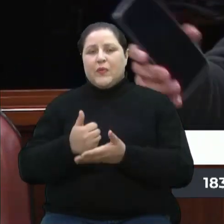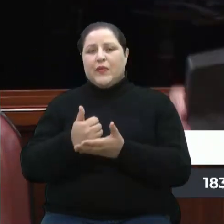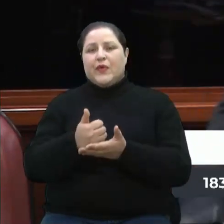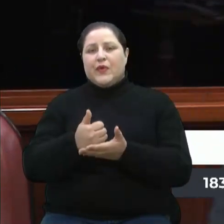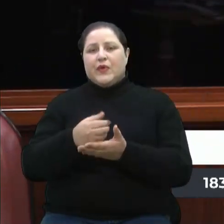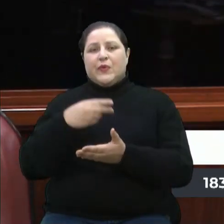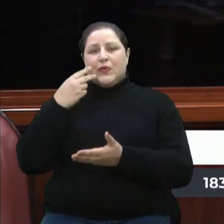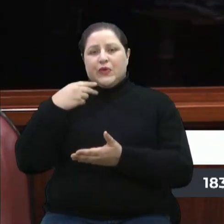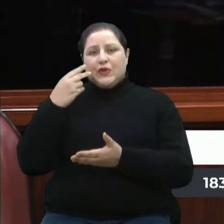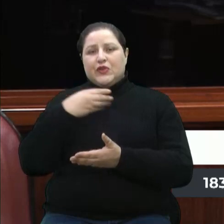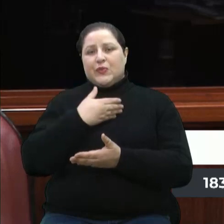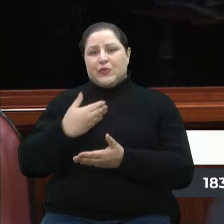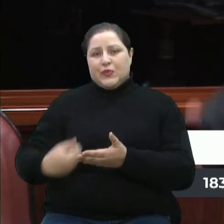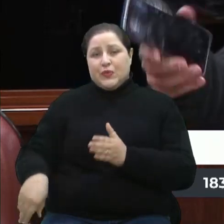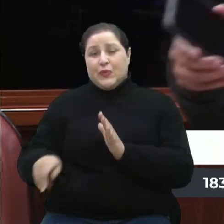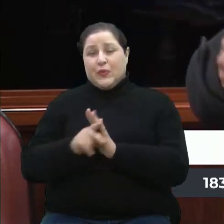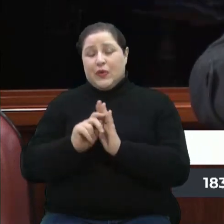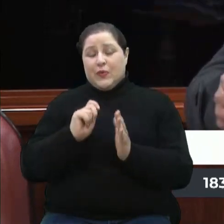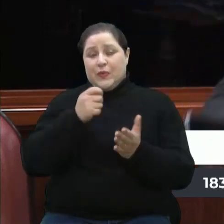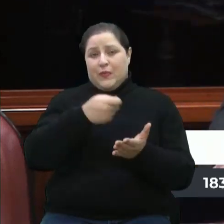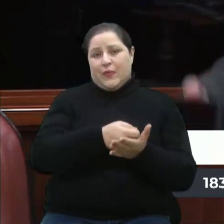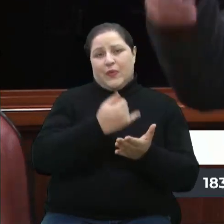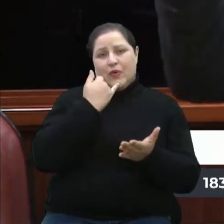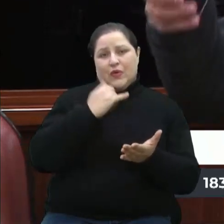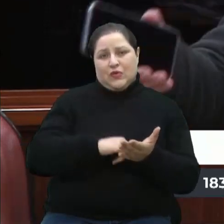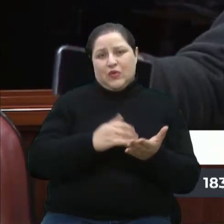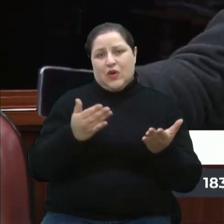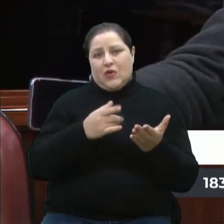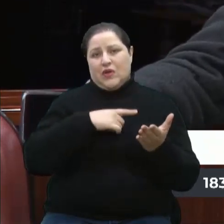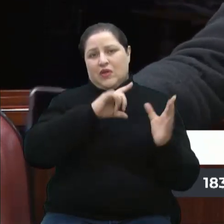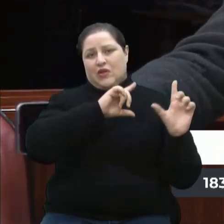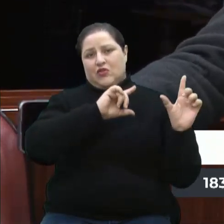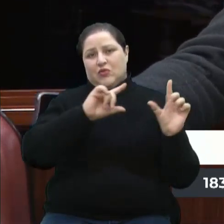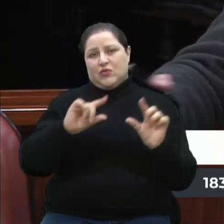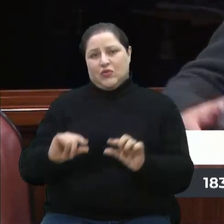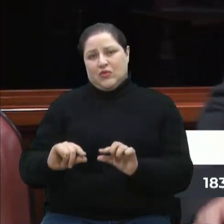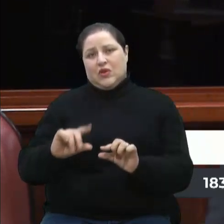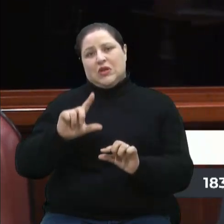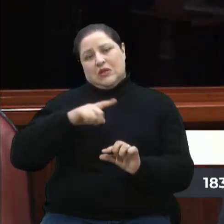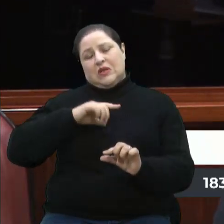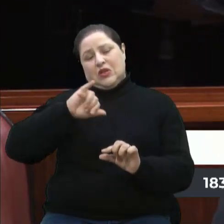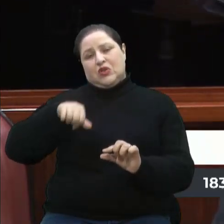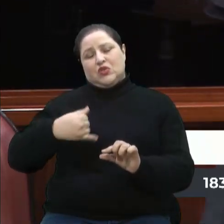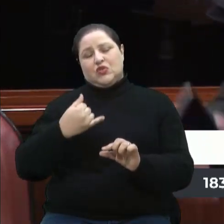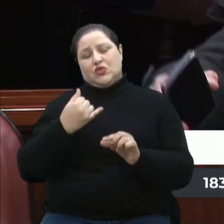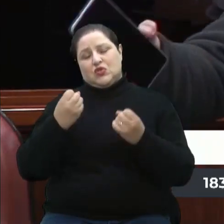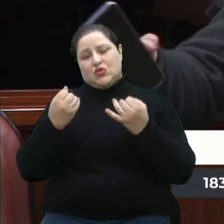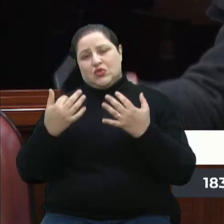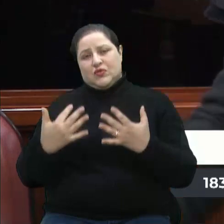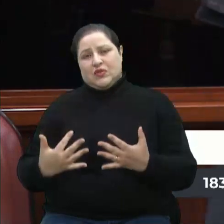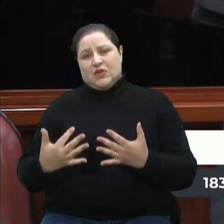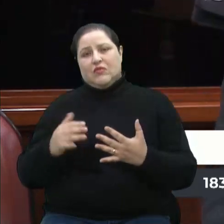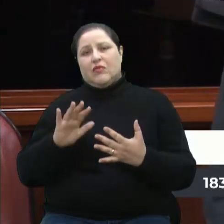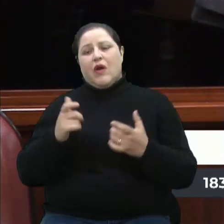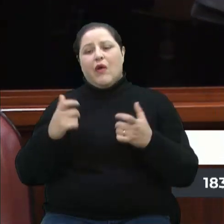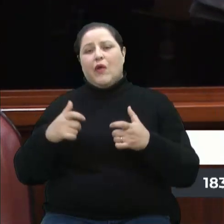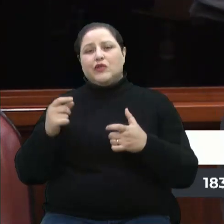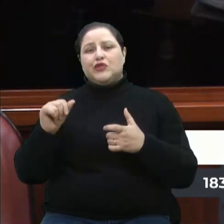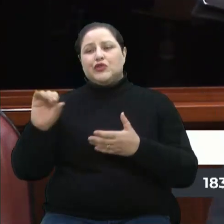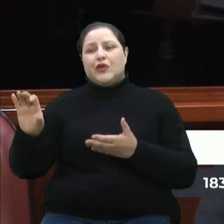que são oriundas dos impostos, e que agora nós teremos uma redução justificável. Mas de onde é que vai